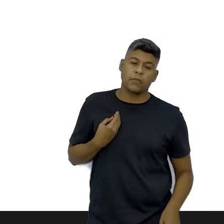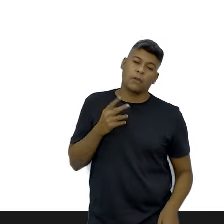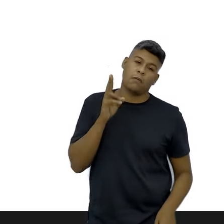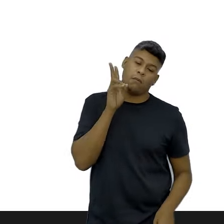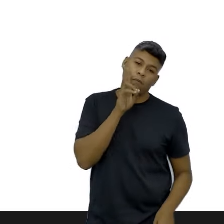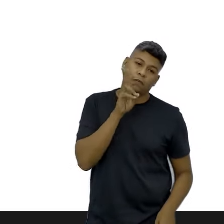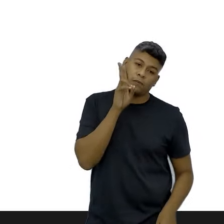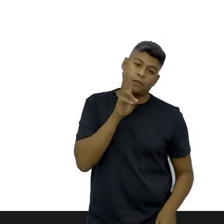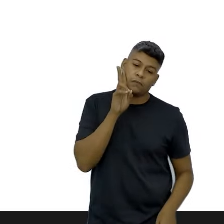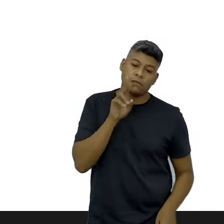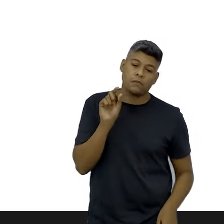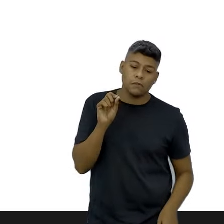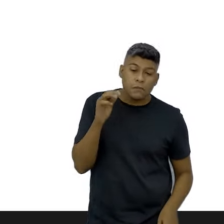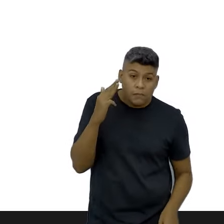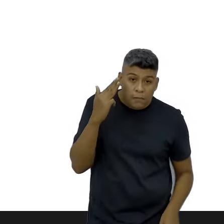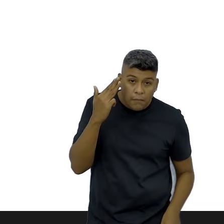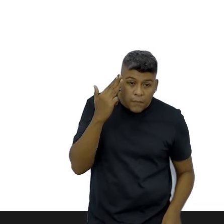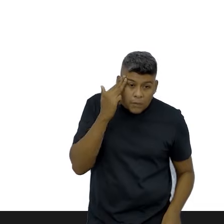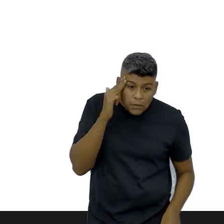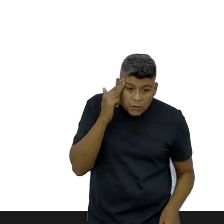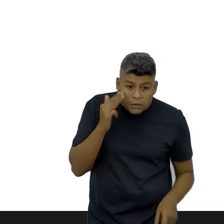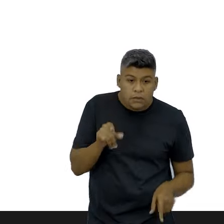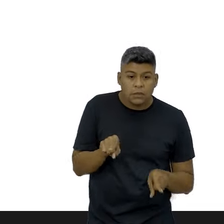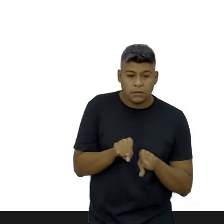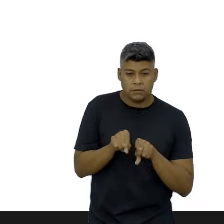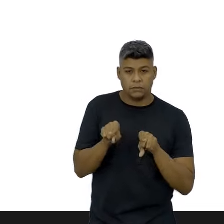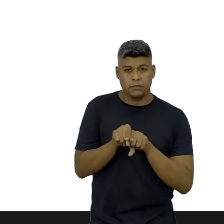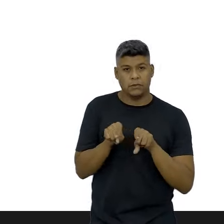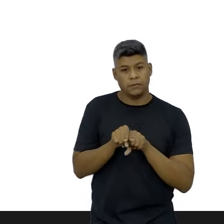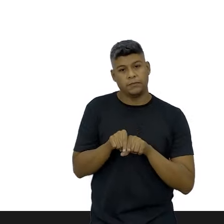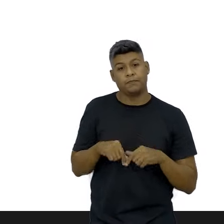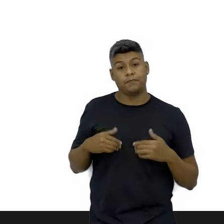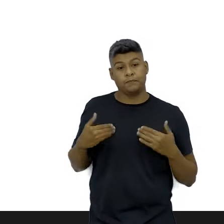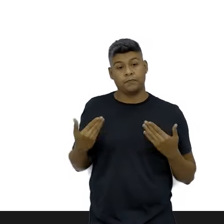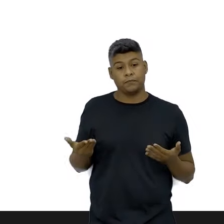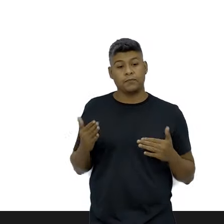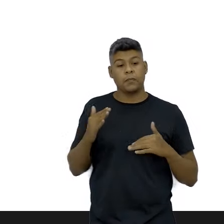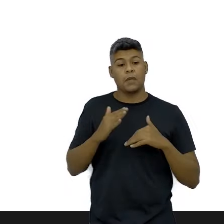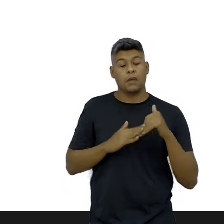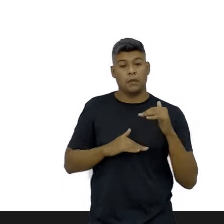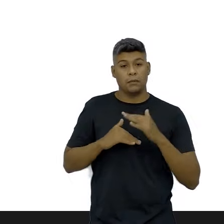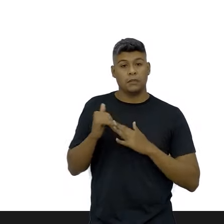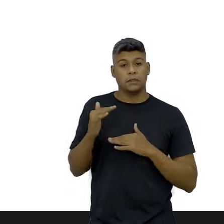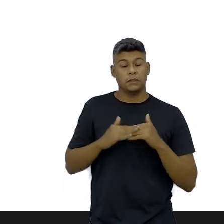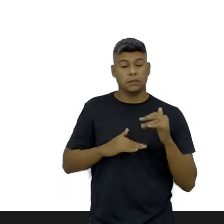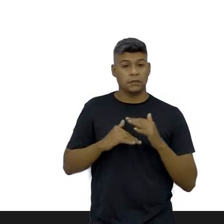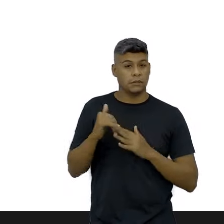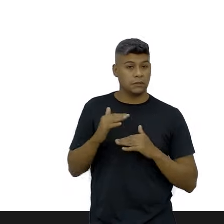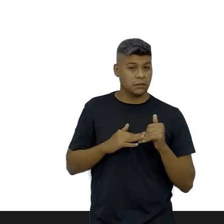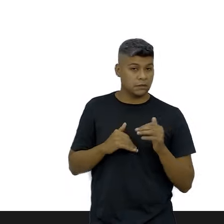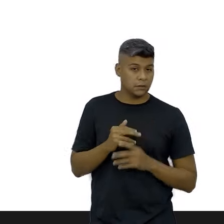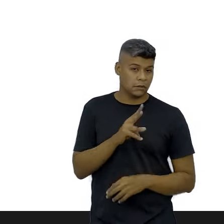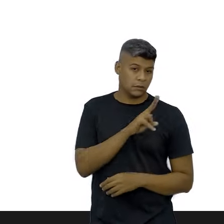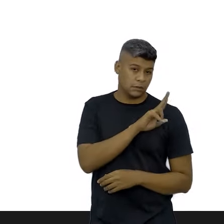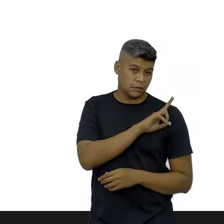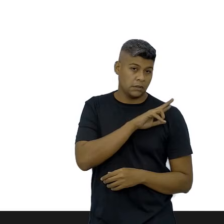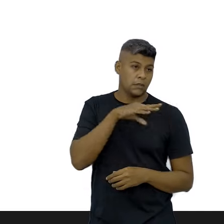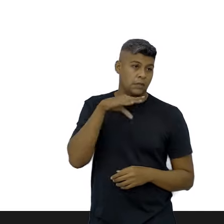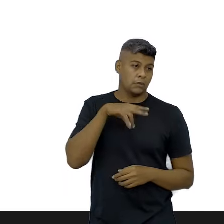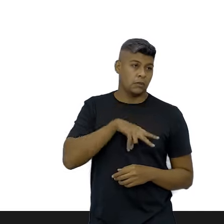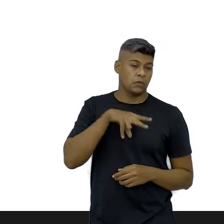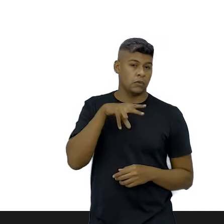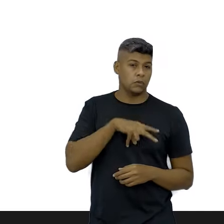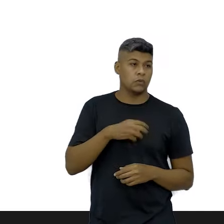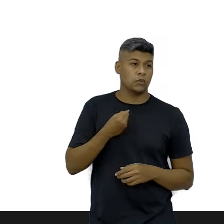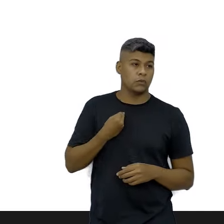lembrar, né, de memorizar isso, né, também. E a habilidade do segundo ano de língua portuguesa de